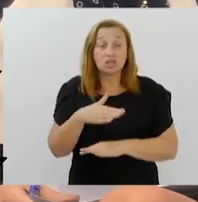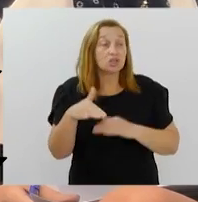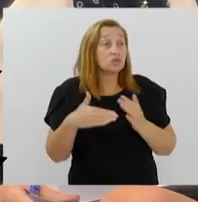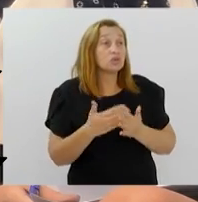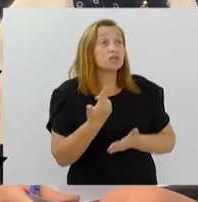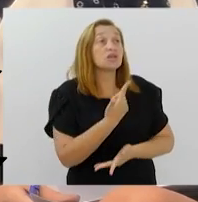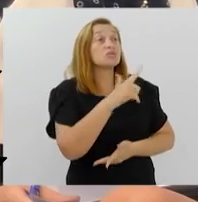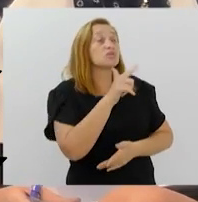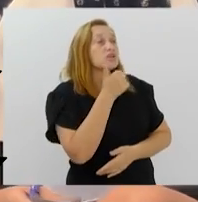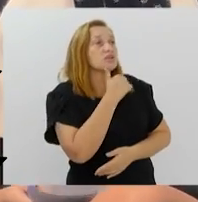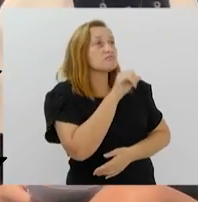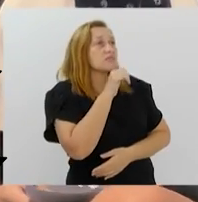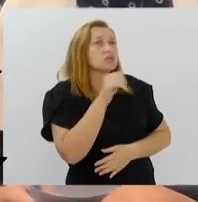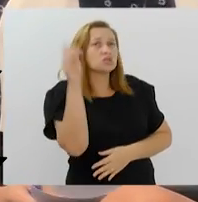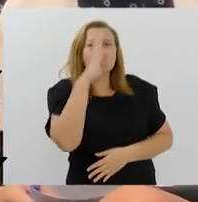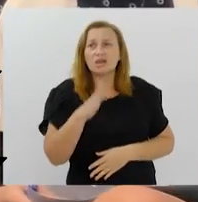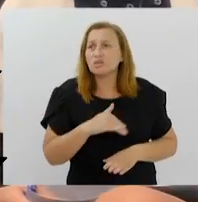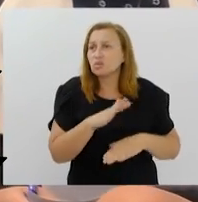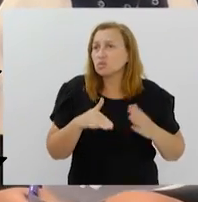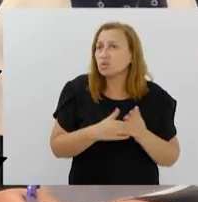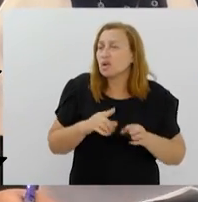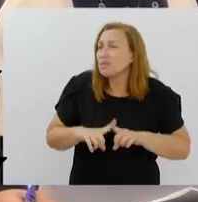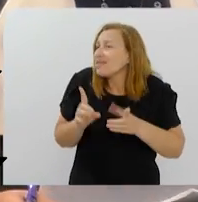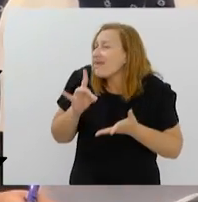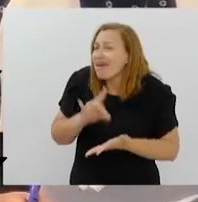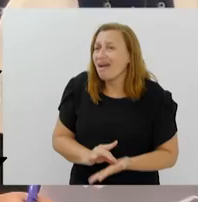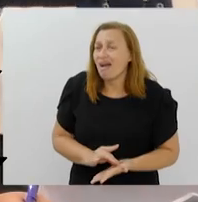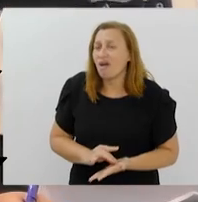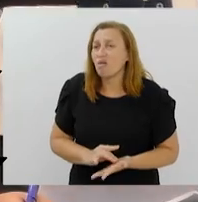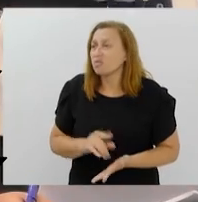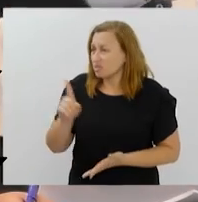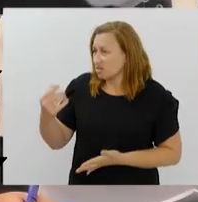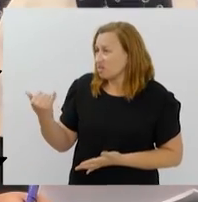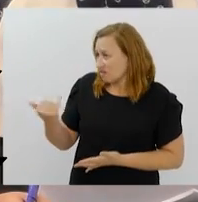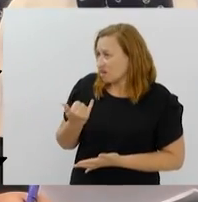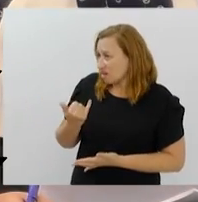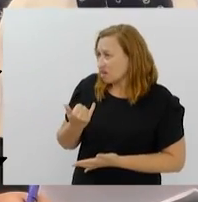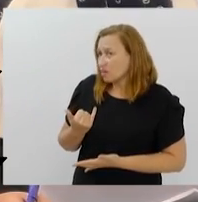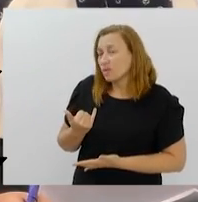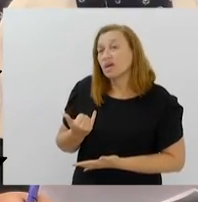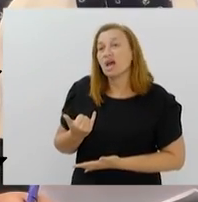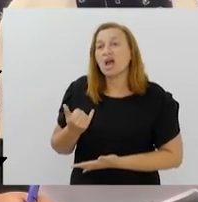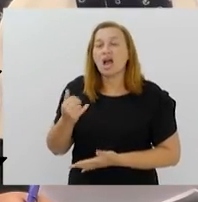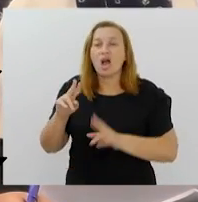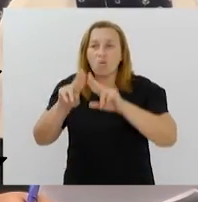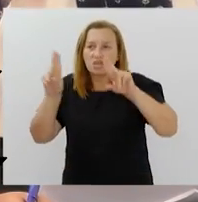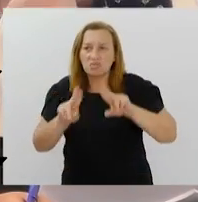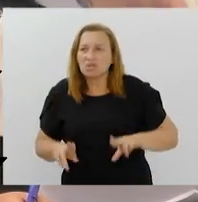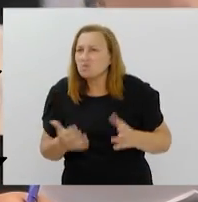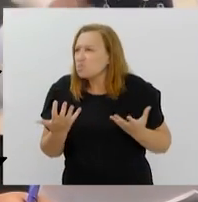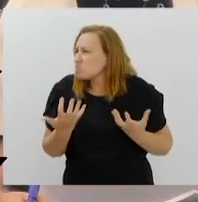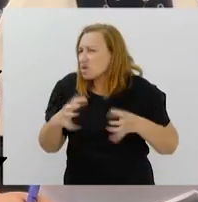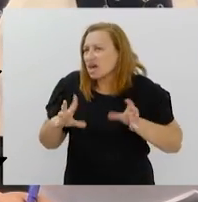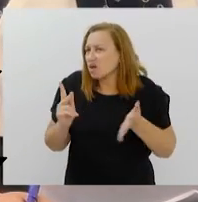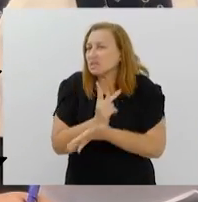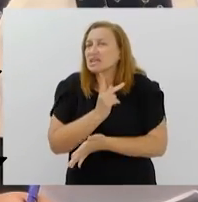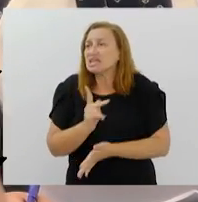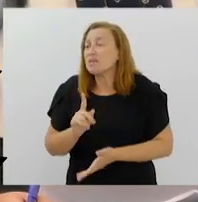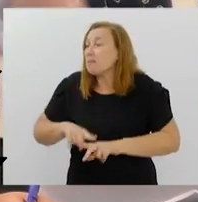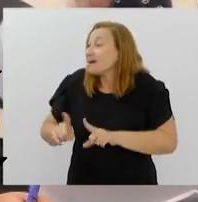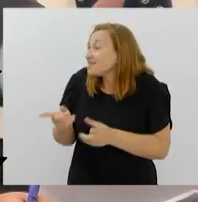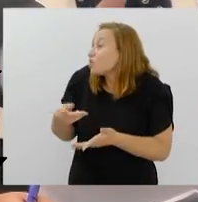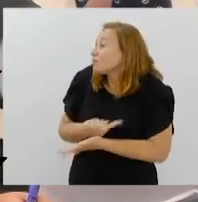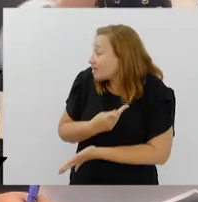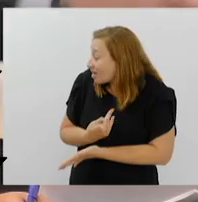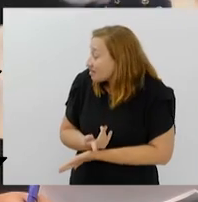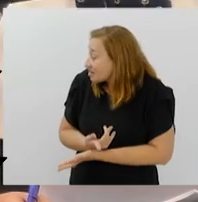de de várias mes no Brasil inteiro mas é um caso real isso que você tá me dizendo aqui que a unimedia não quer que aconteça está acontecendo